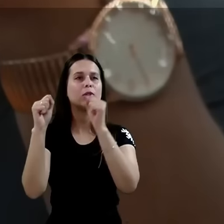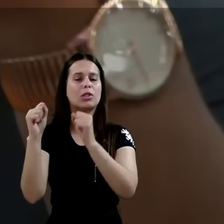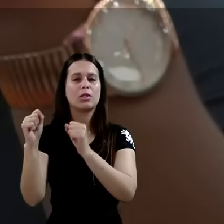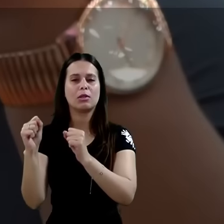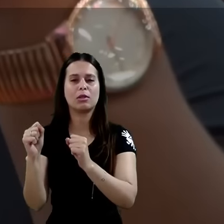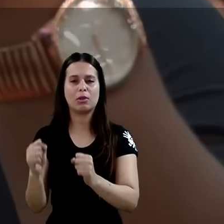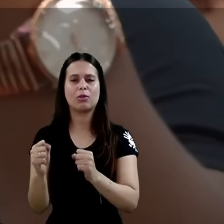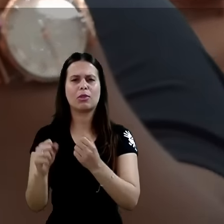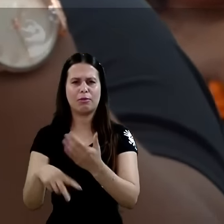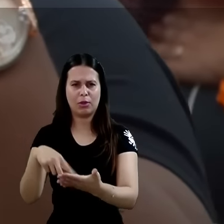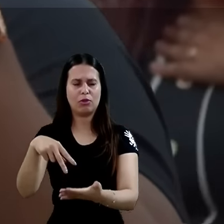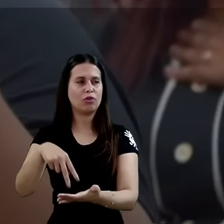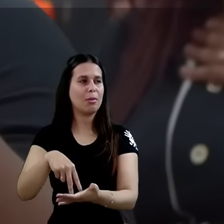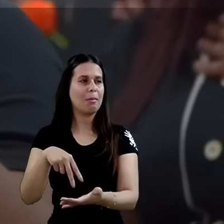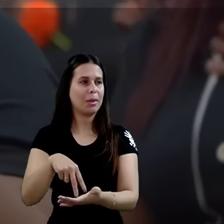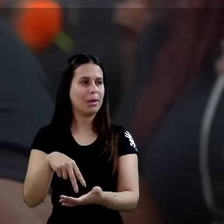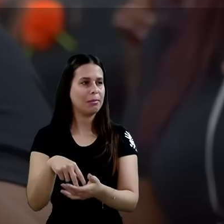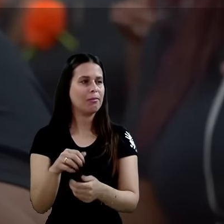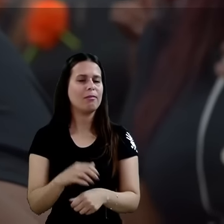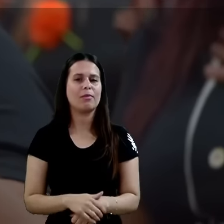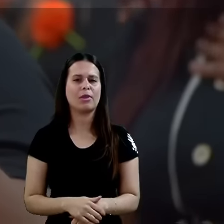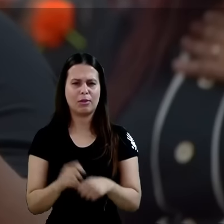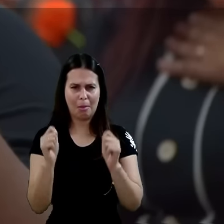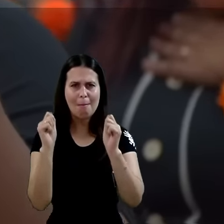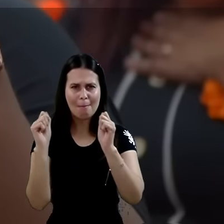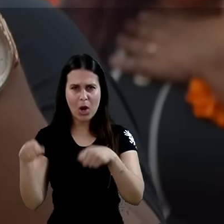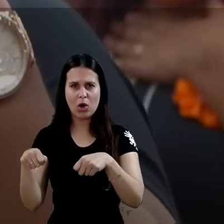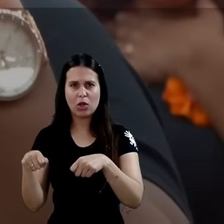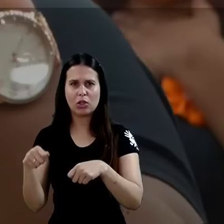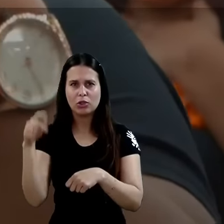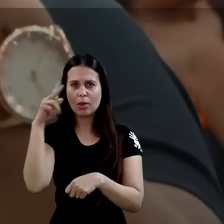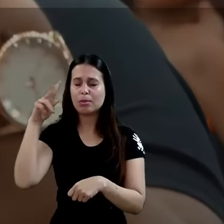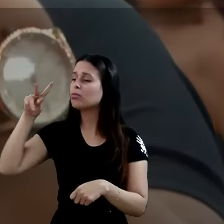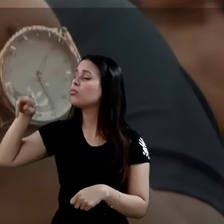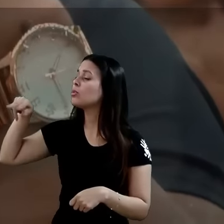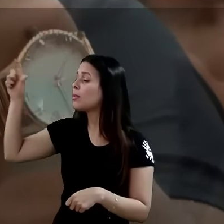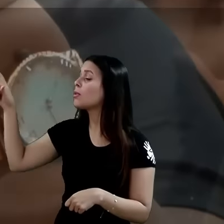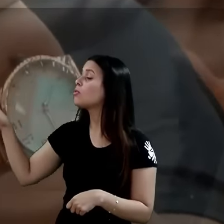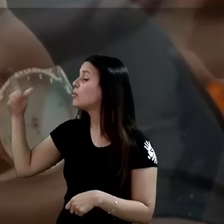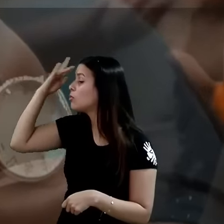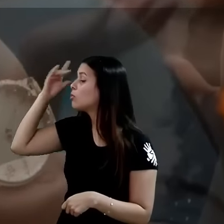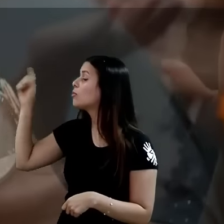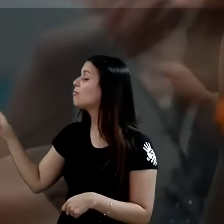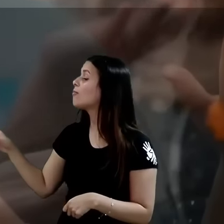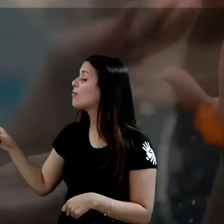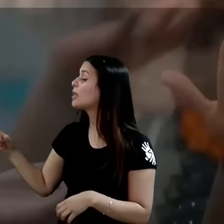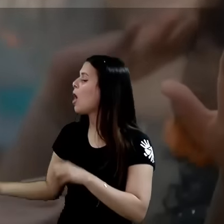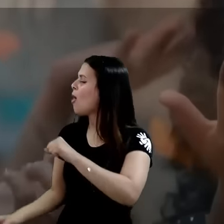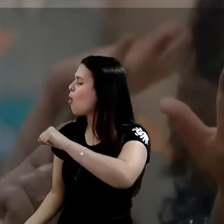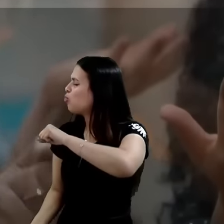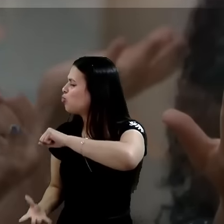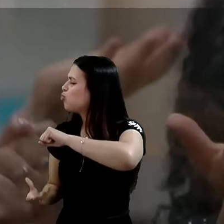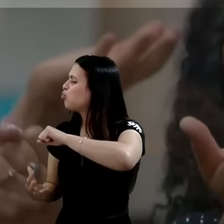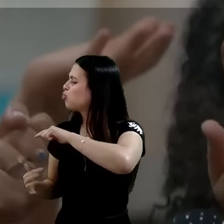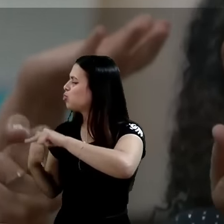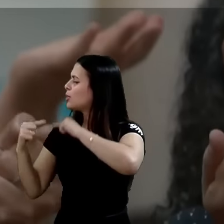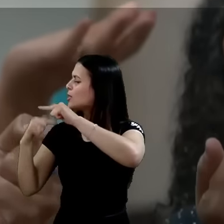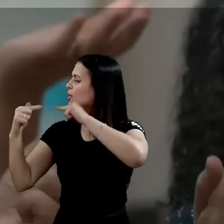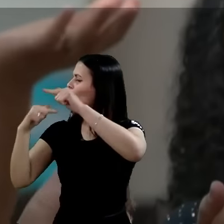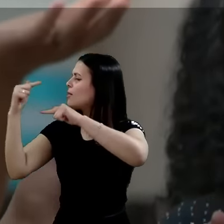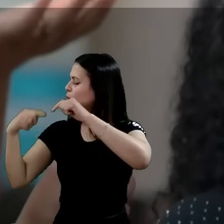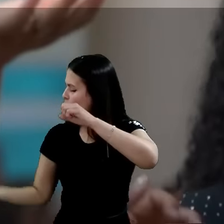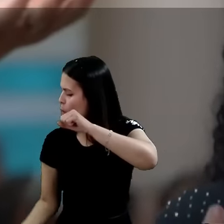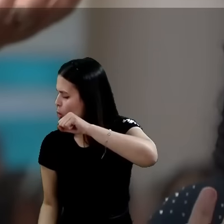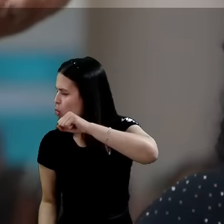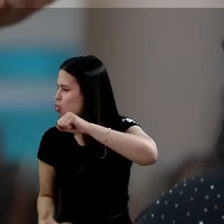já de pé se você pode olhe para quem está do seu lado e diga a Candeia do legado já está acesa diga para